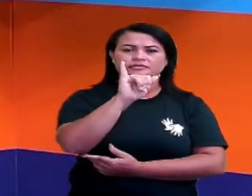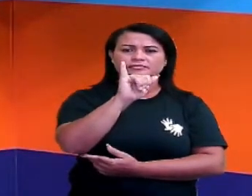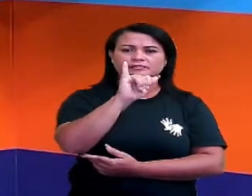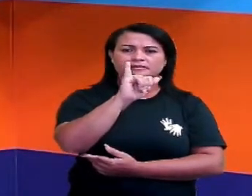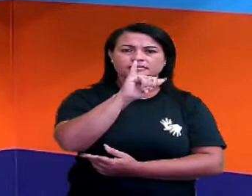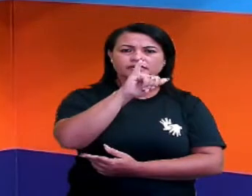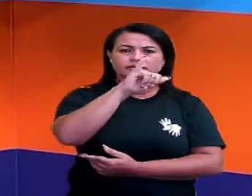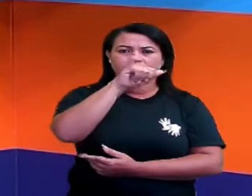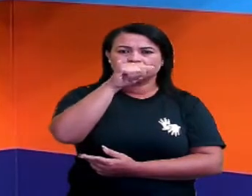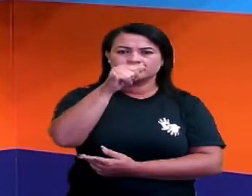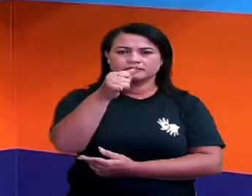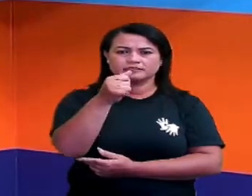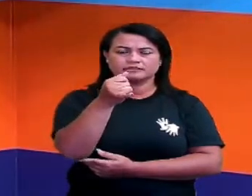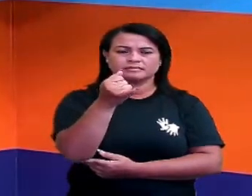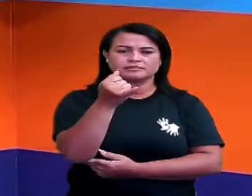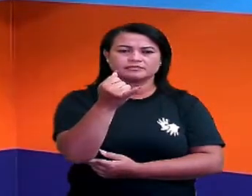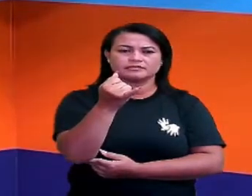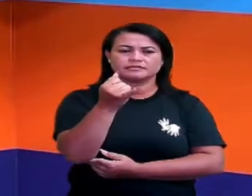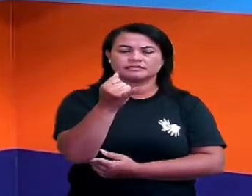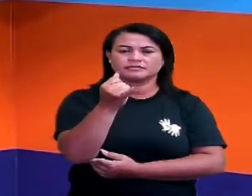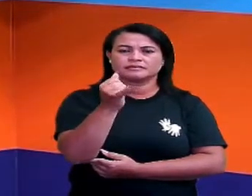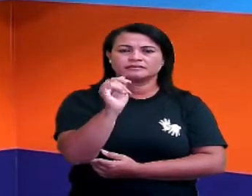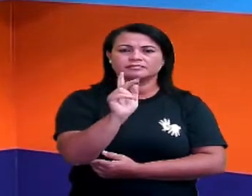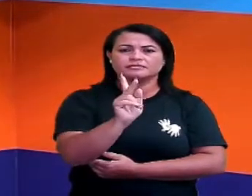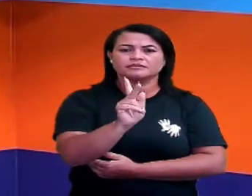I, J,